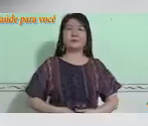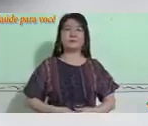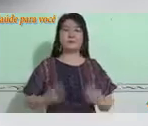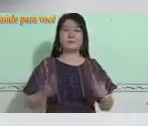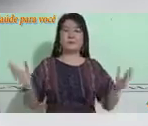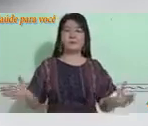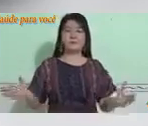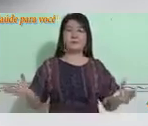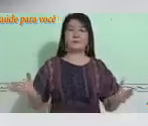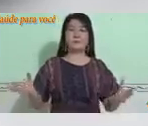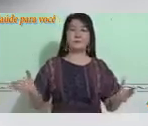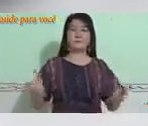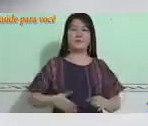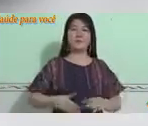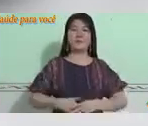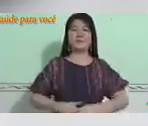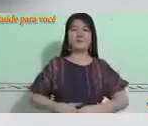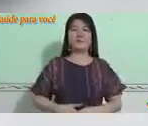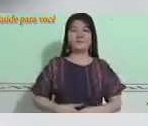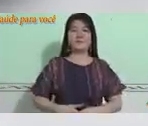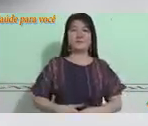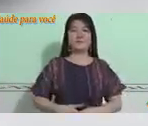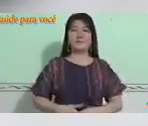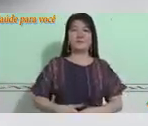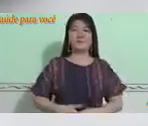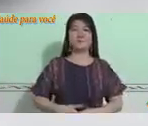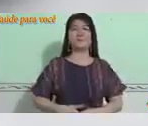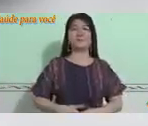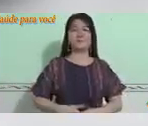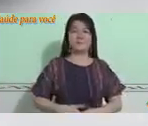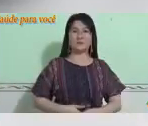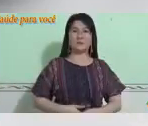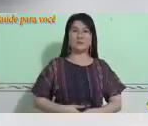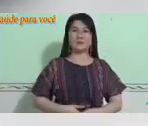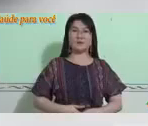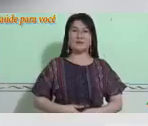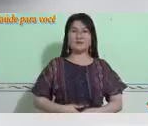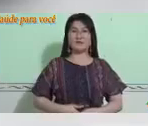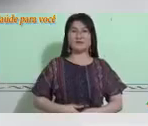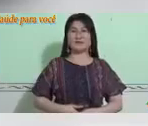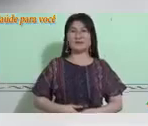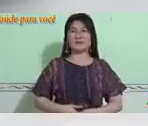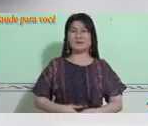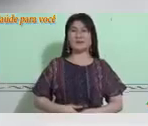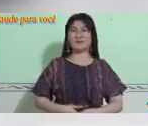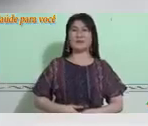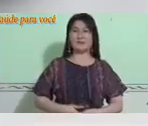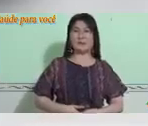de câncer, sendo pouco frequente em alterações na voz ou hematomas.